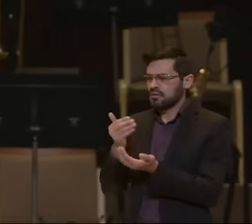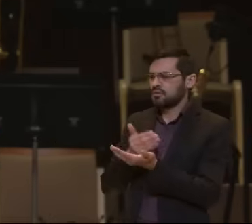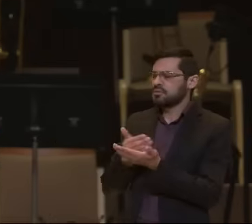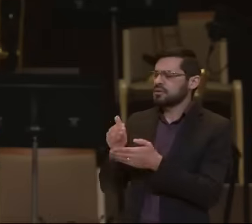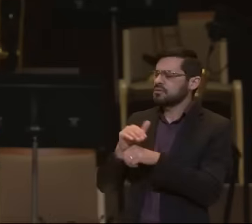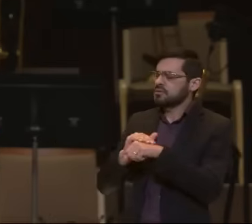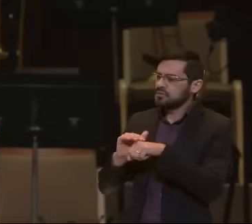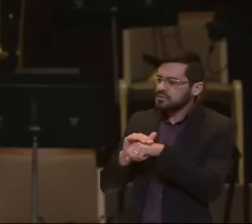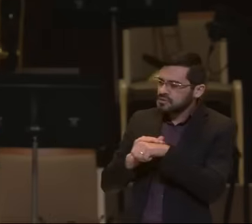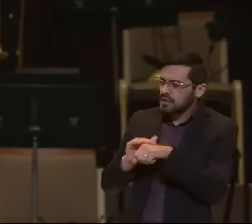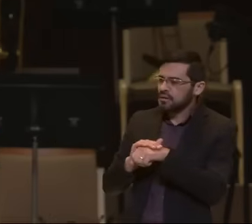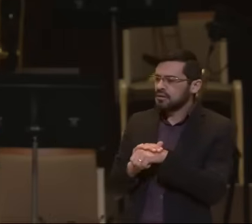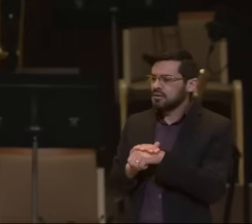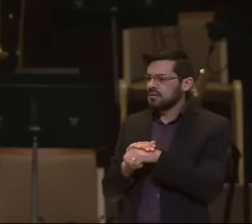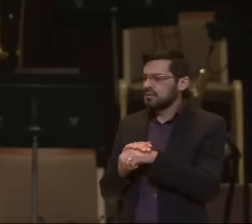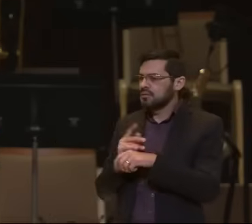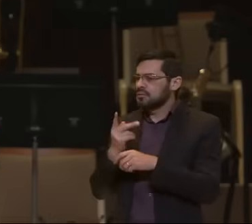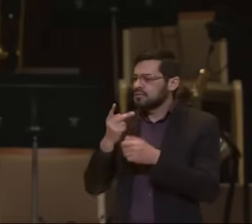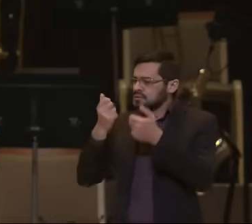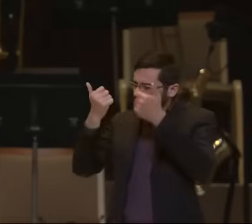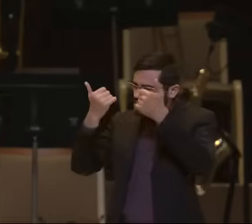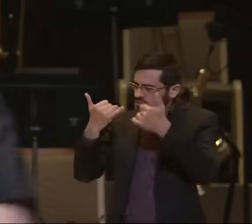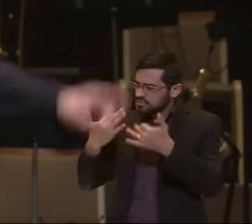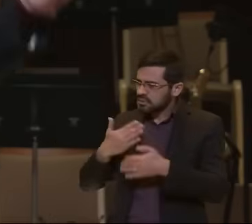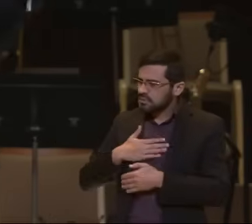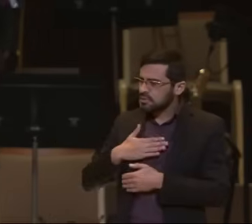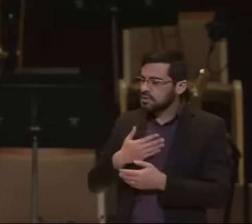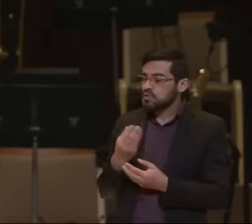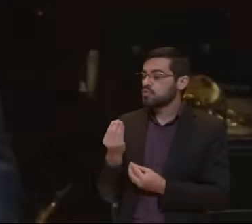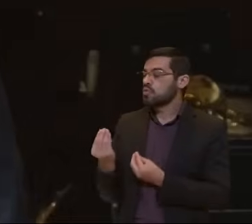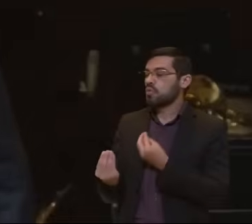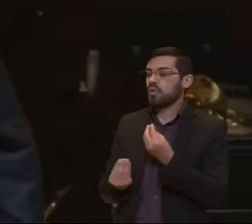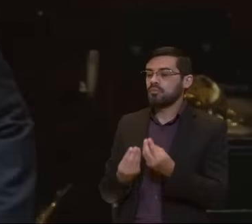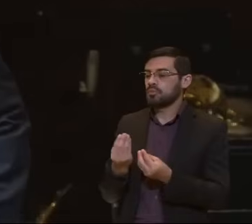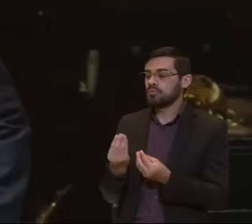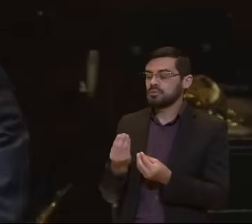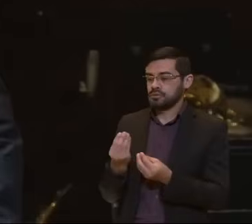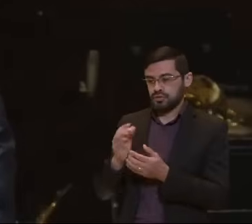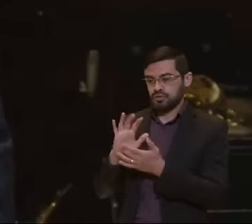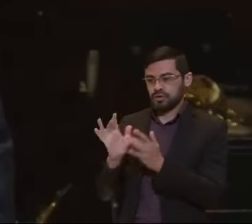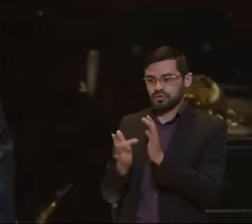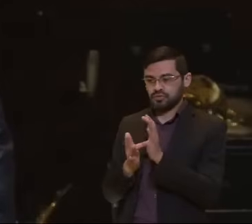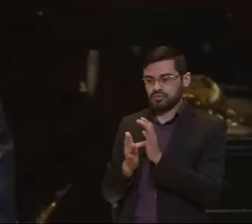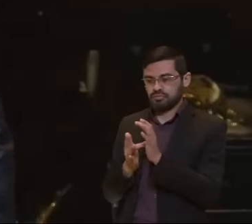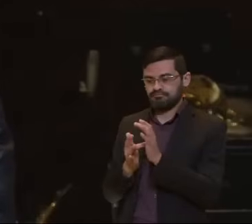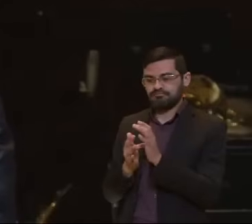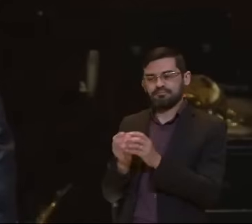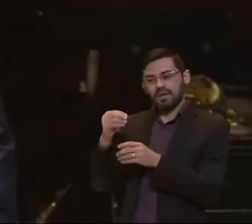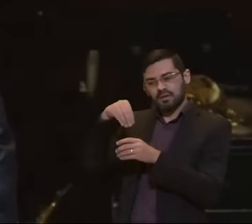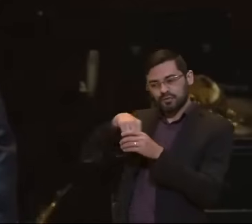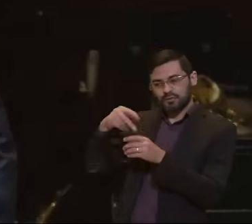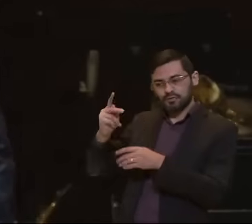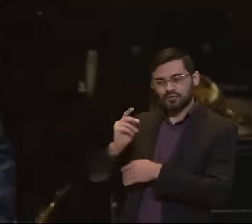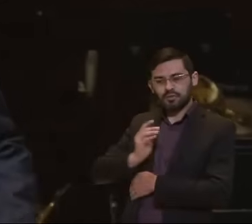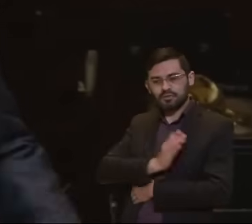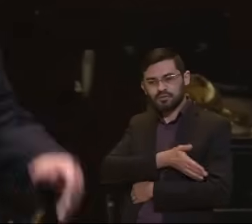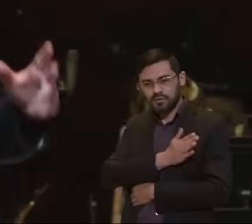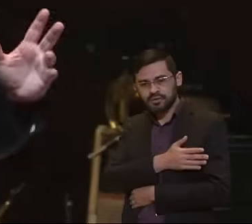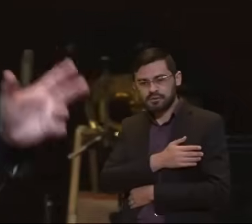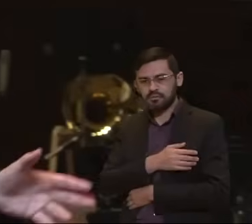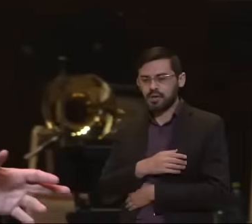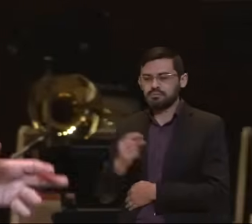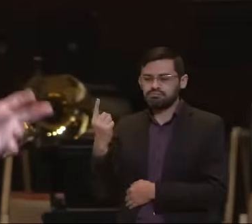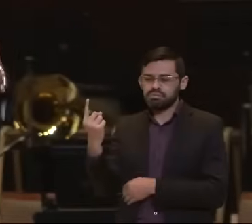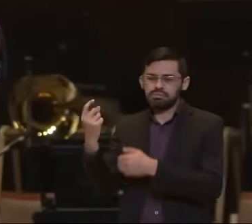conversar. Eu falei assim: conta para mim, como é que Jesus entrou no seu coração? E cada um